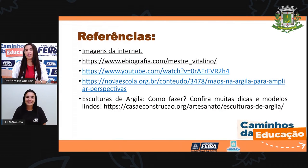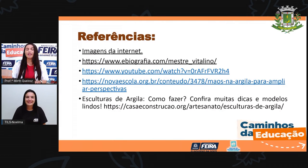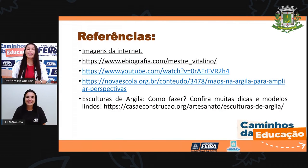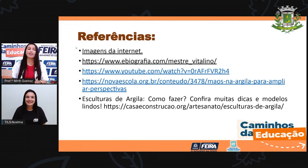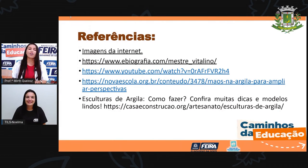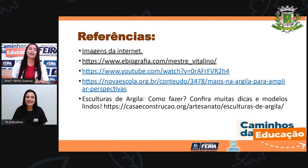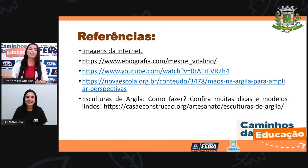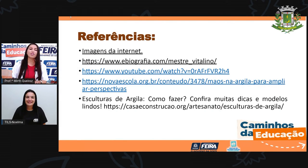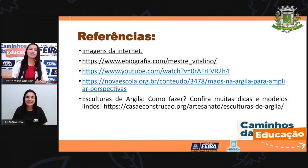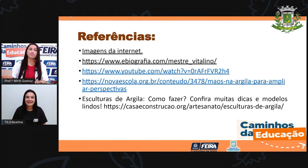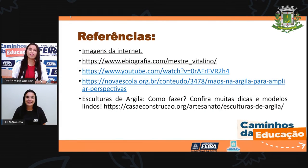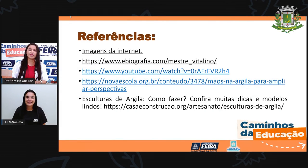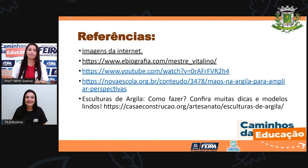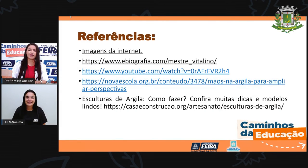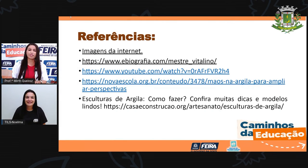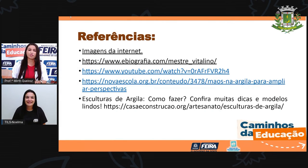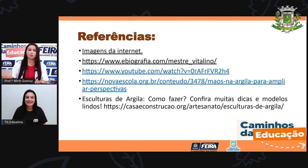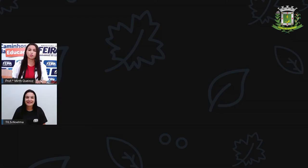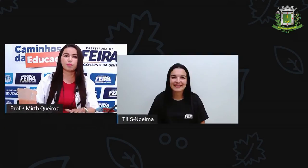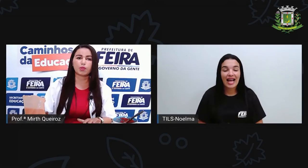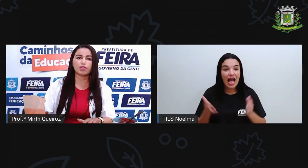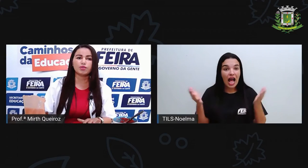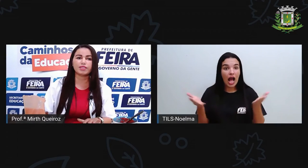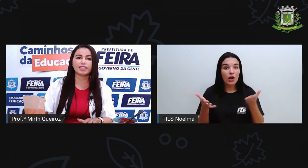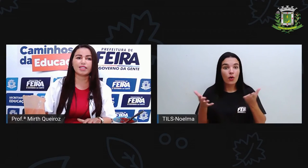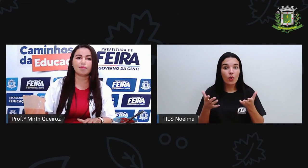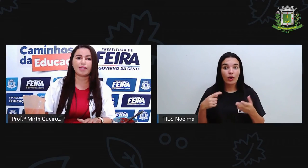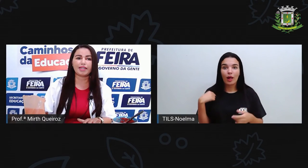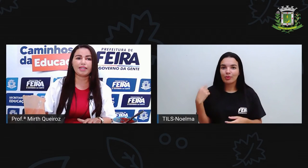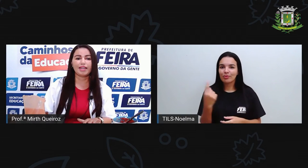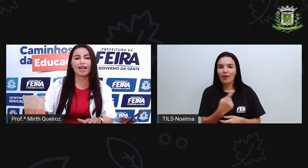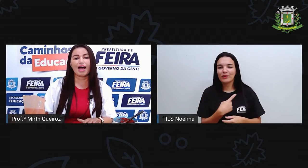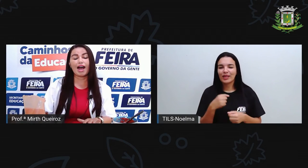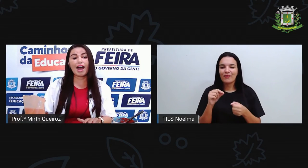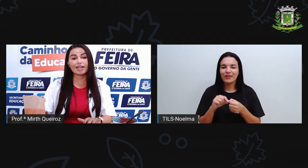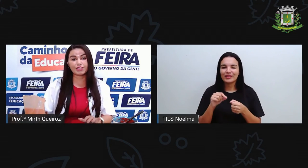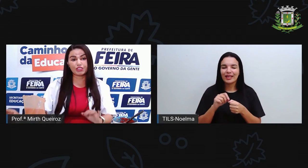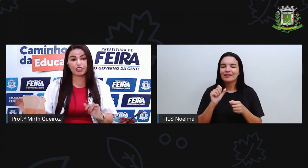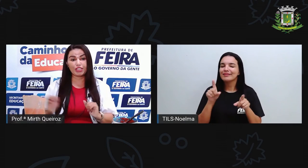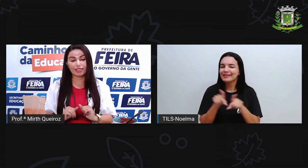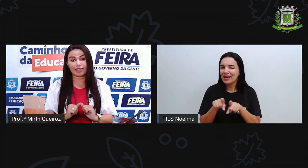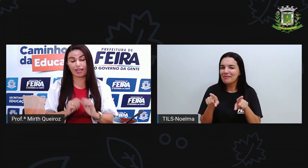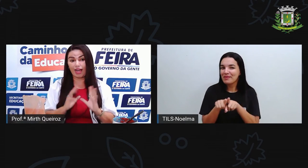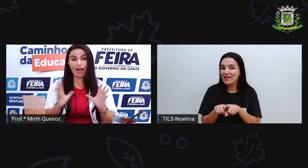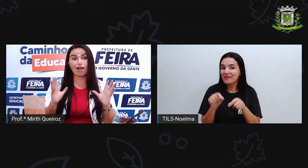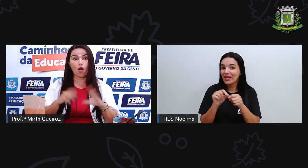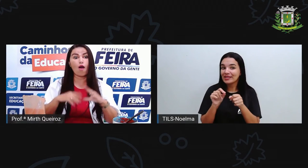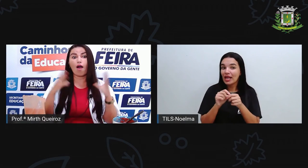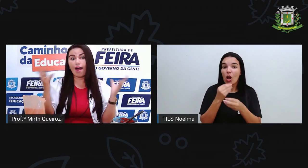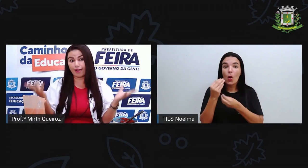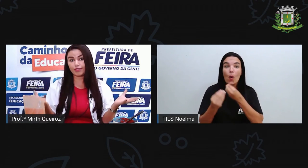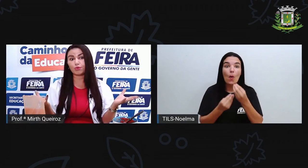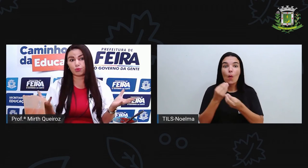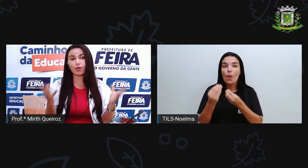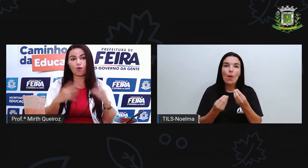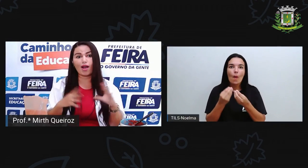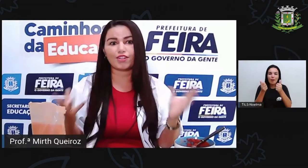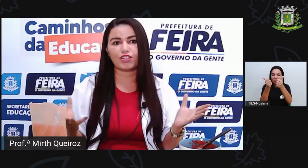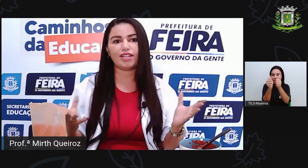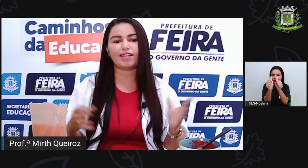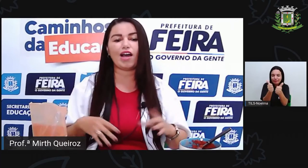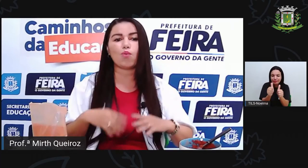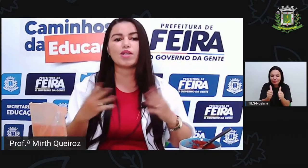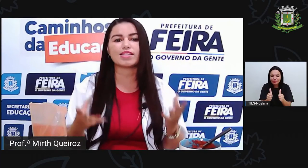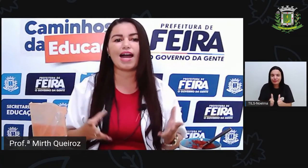E agora é a nossa vez, né? Nós vamos produzir também A argila A escultura com